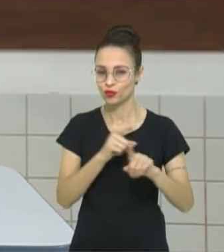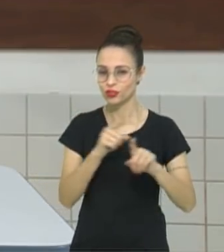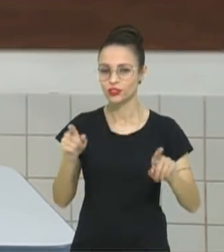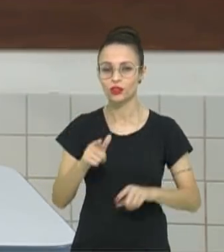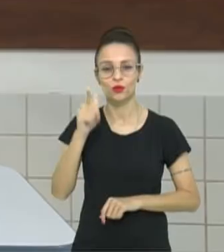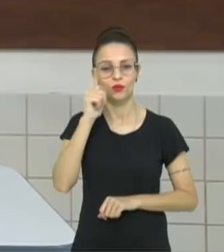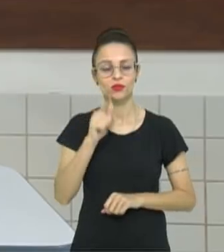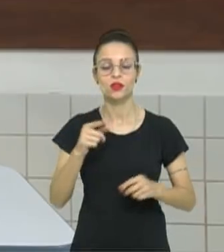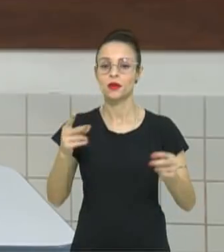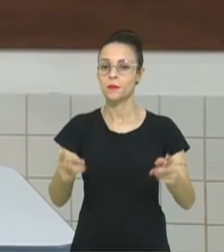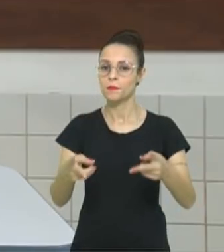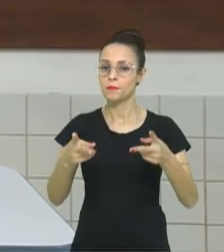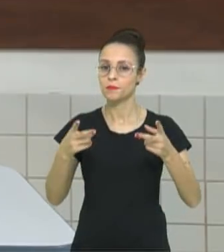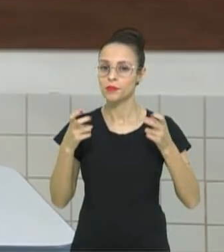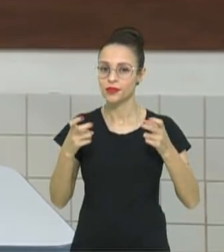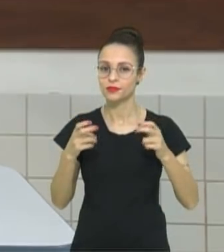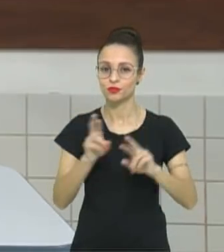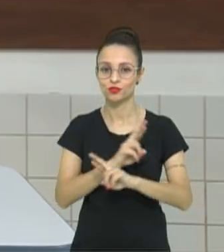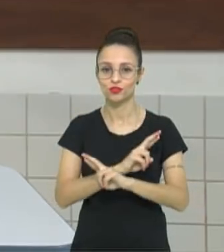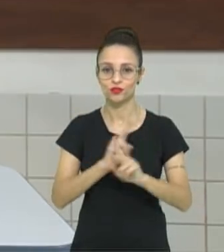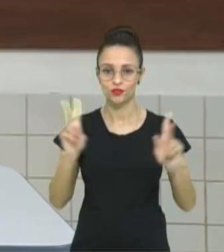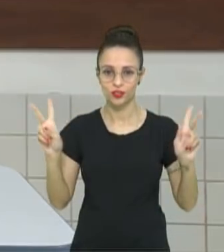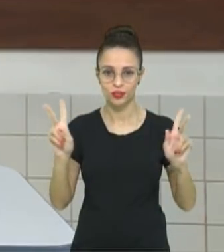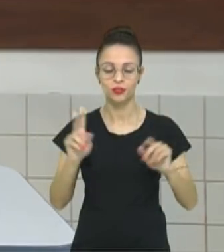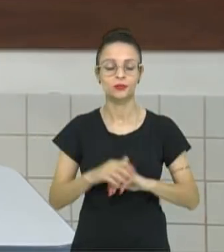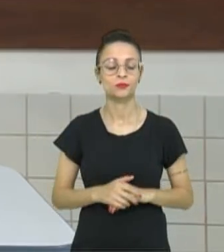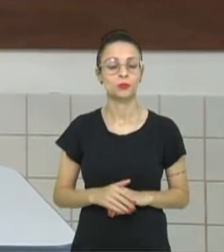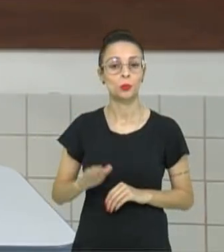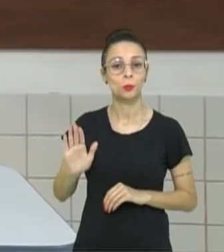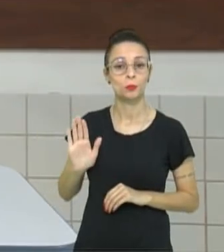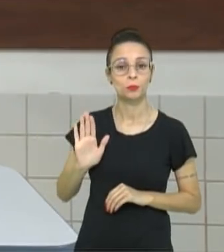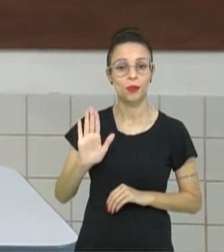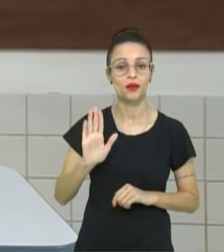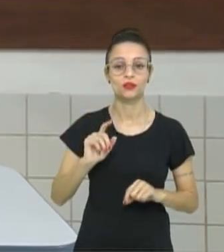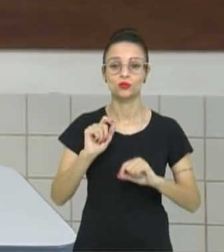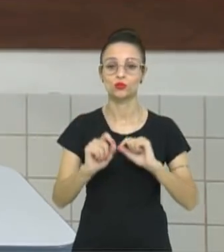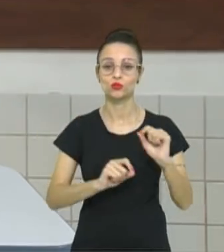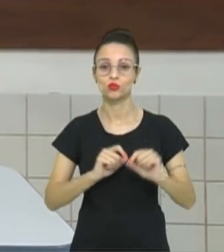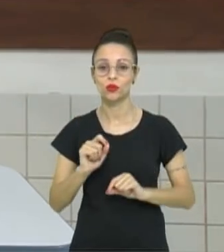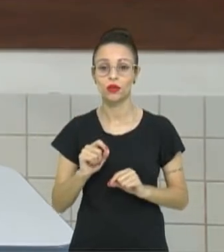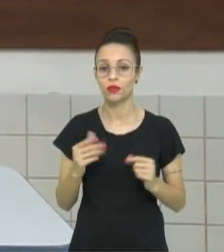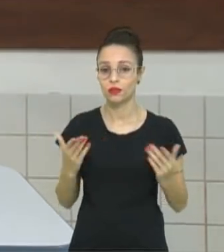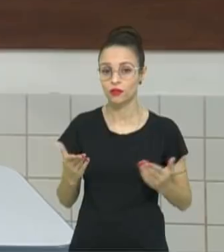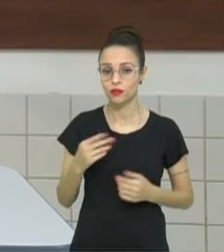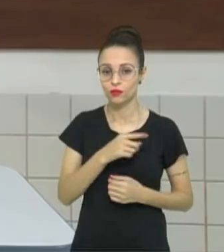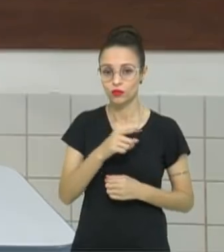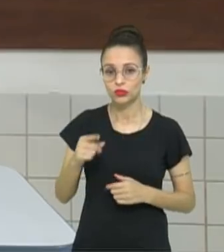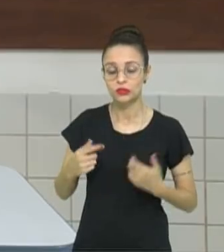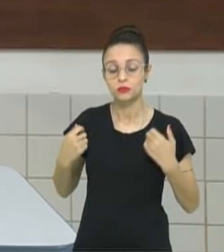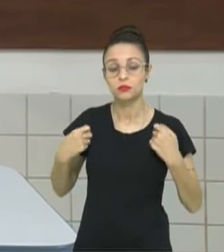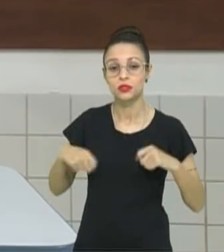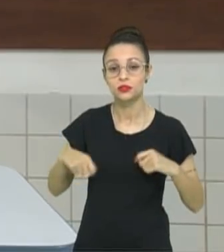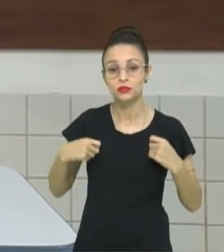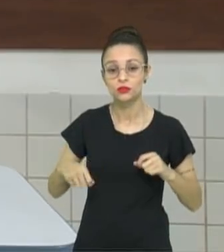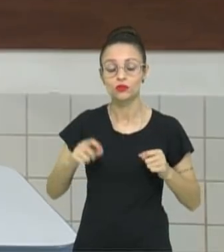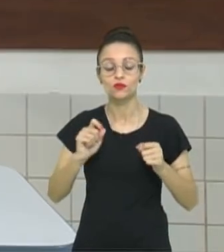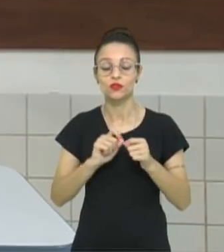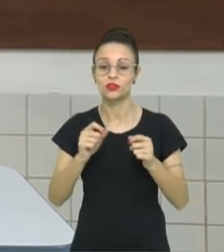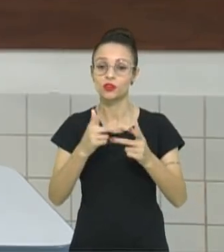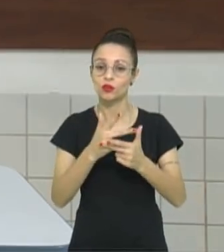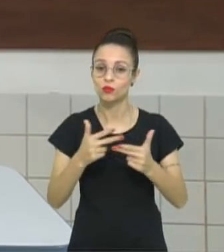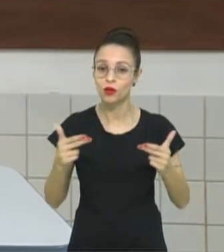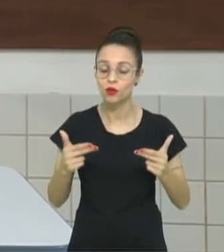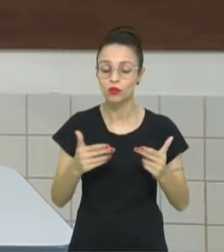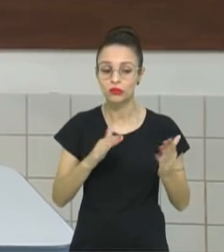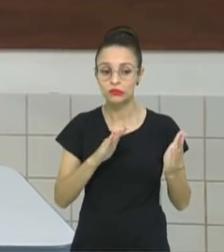conseguir perceber essa diferença. Porém, assim, de repente, você precisou fazer alguma coisa